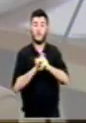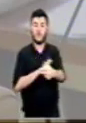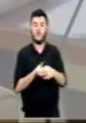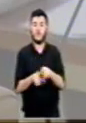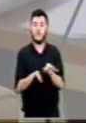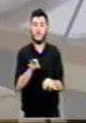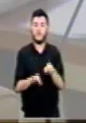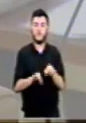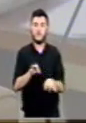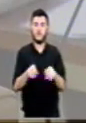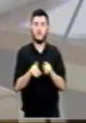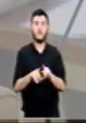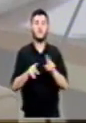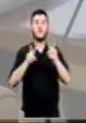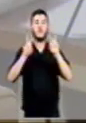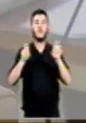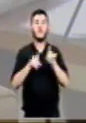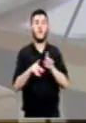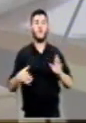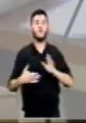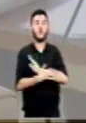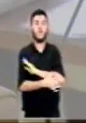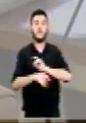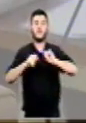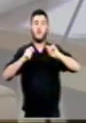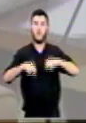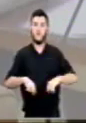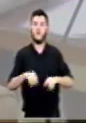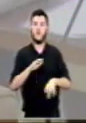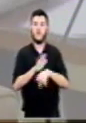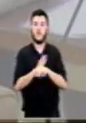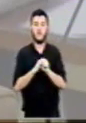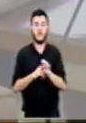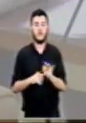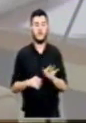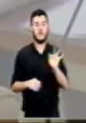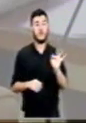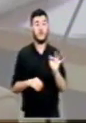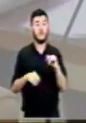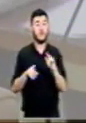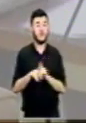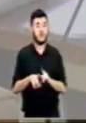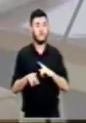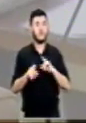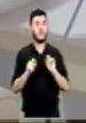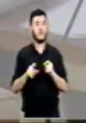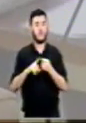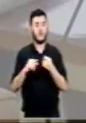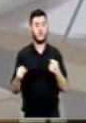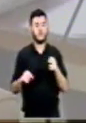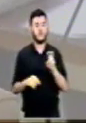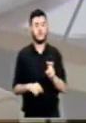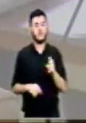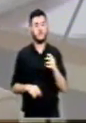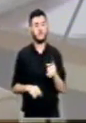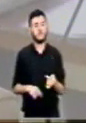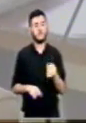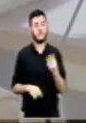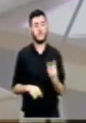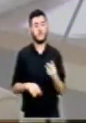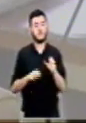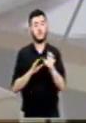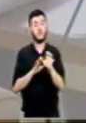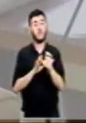da usurpação da competência do Supremo, à luz do parágrafo 2º do artigo 573 do Código de Processo Penal, que,